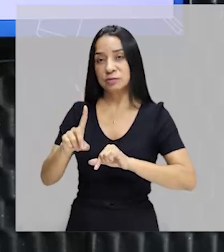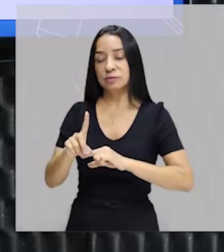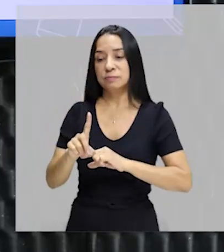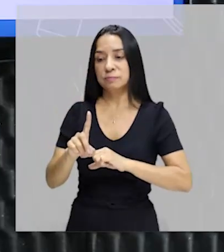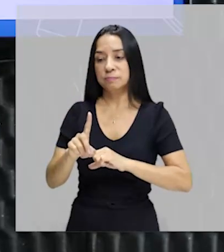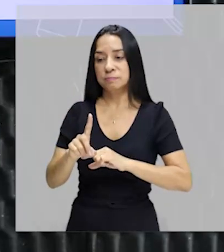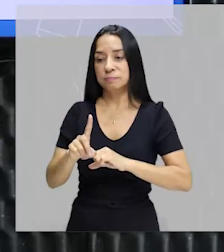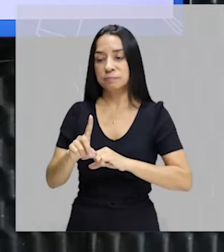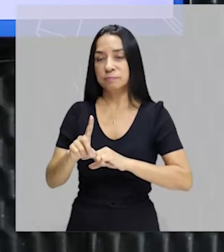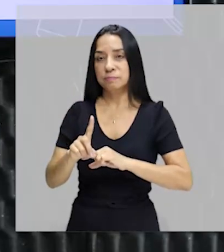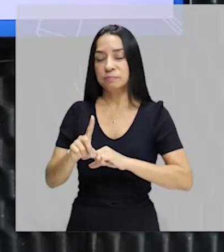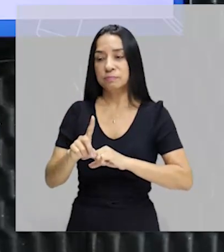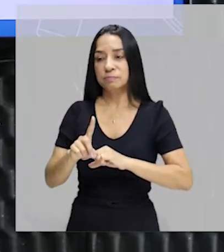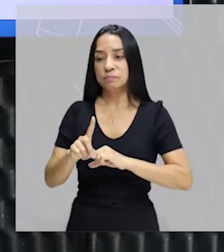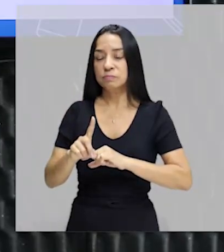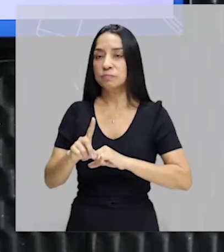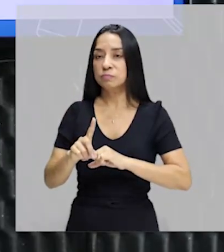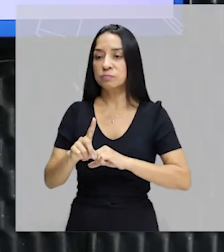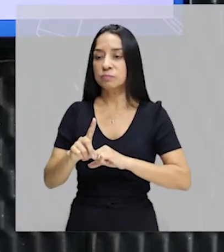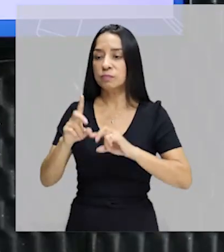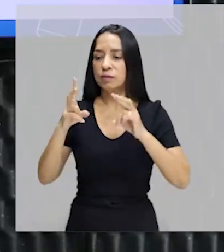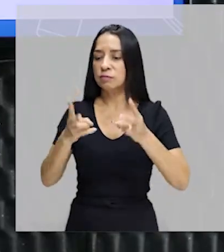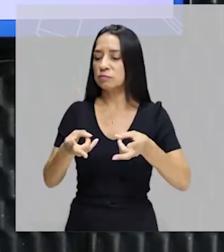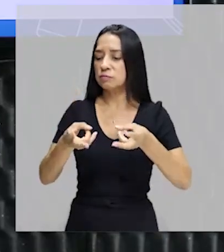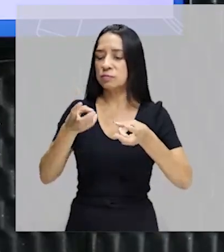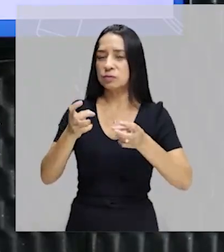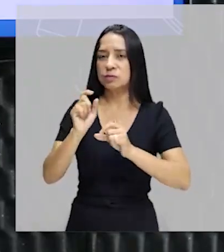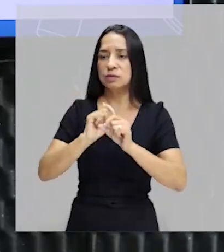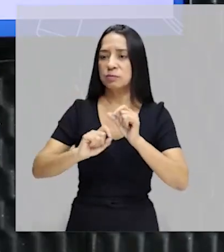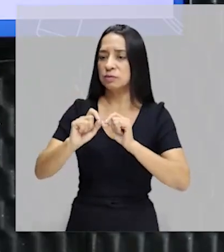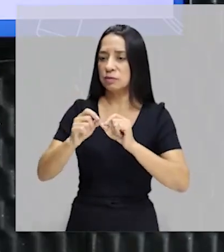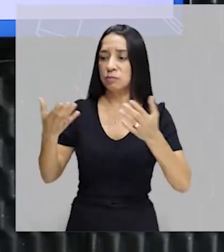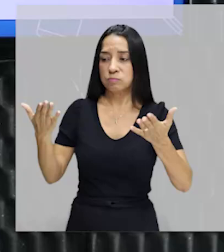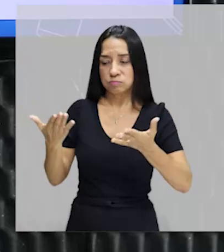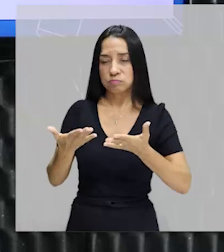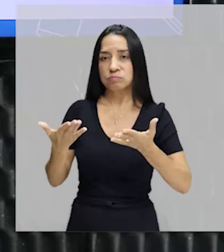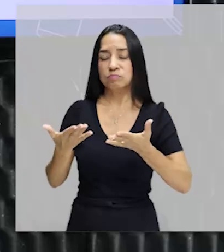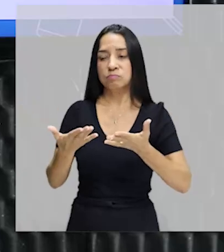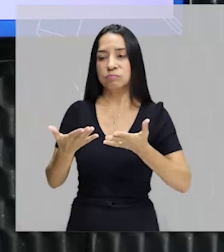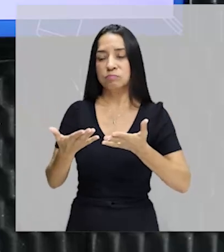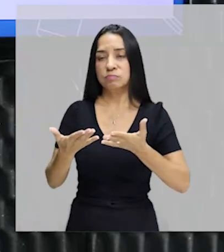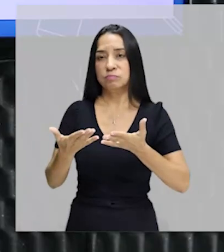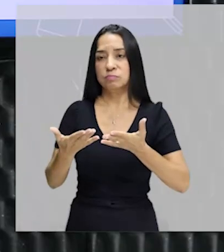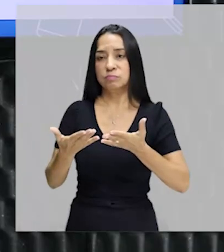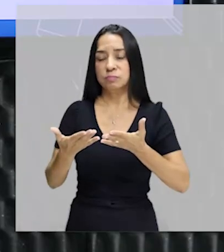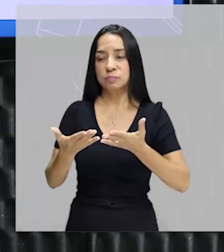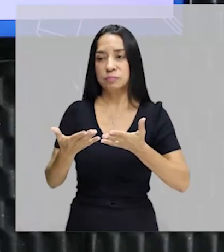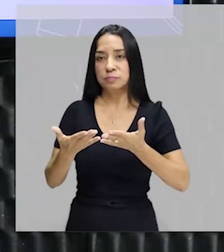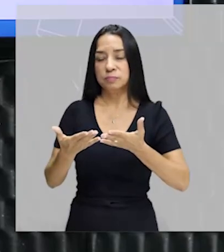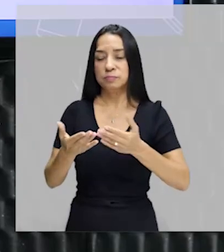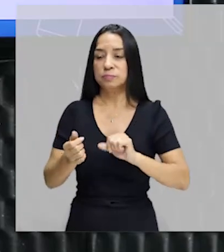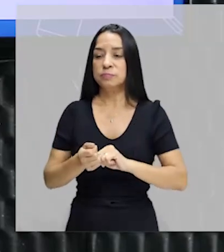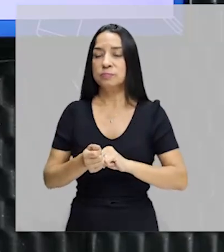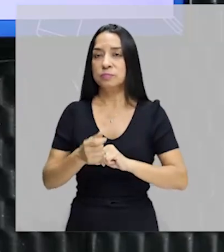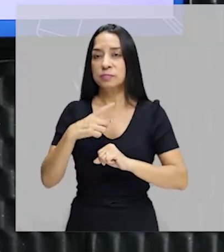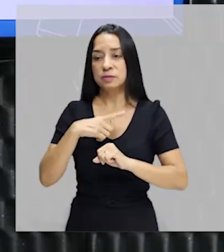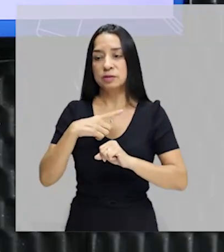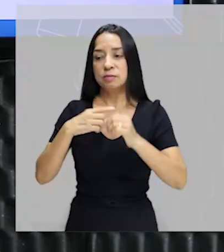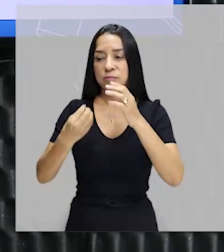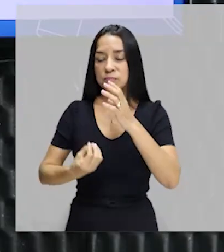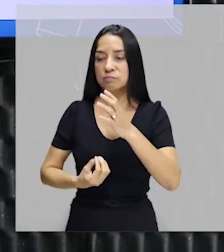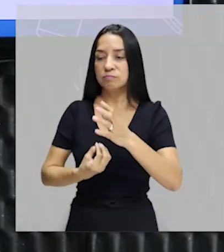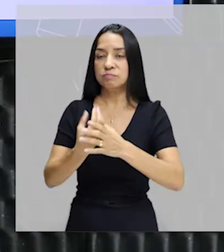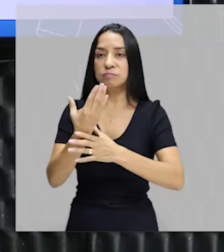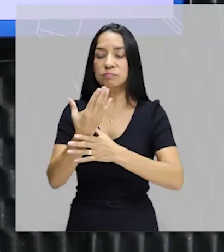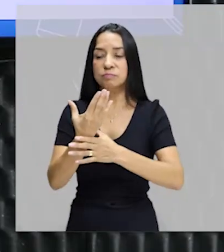trazer dignidade, essa concepção é uma concepção moderna. que ela teria tido as suas